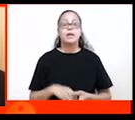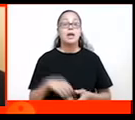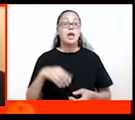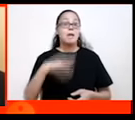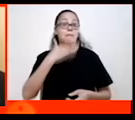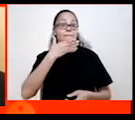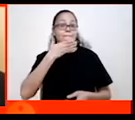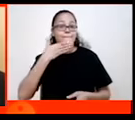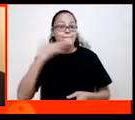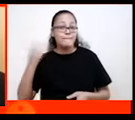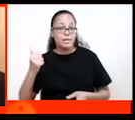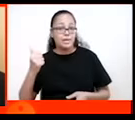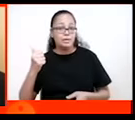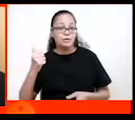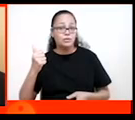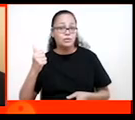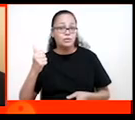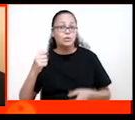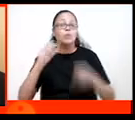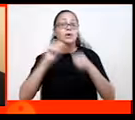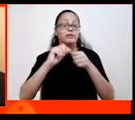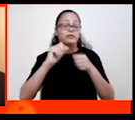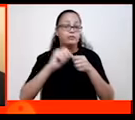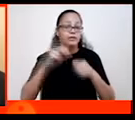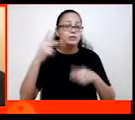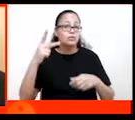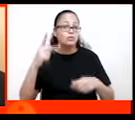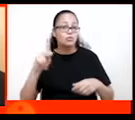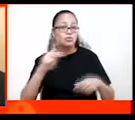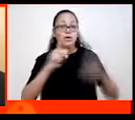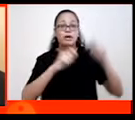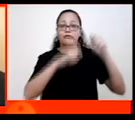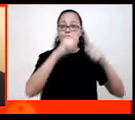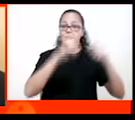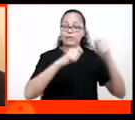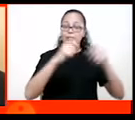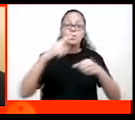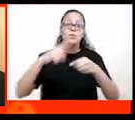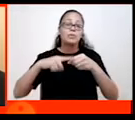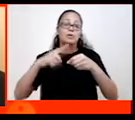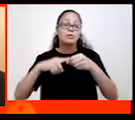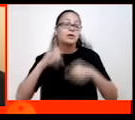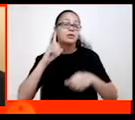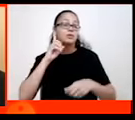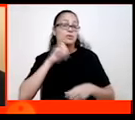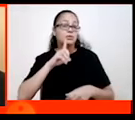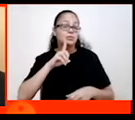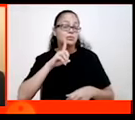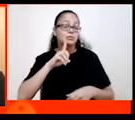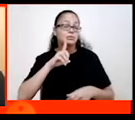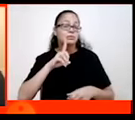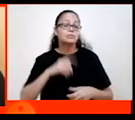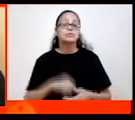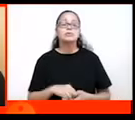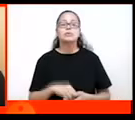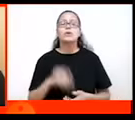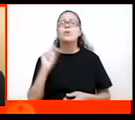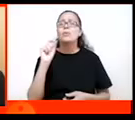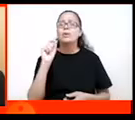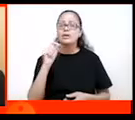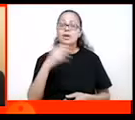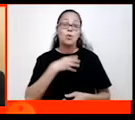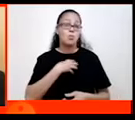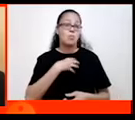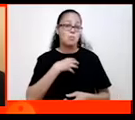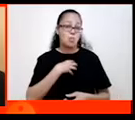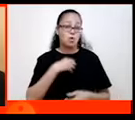aprimorou então as ideias de Taylor, né, do Taylorismo, e implantou a sua fábrica, né, em uma cidade americana, em Detroit, nos Estados Unidos. Então, o Fordismo o